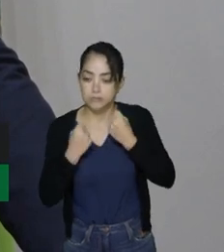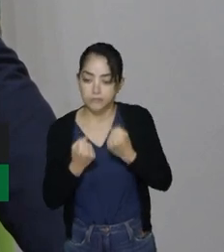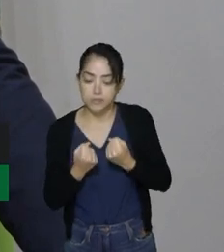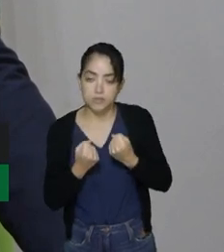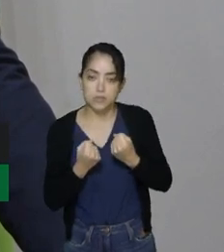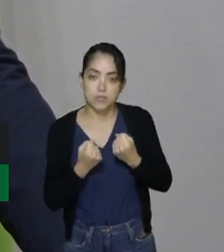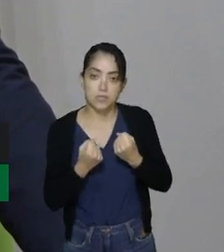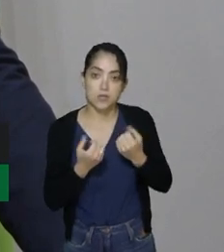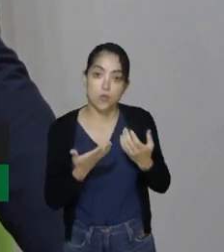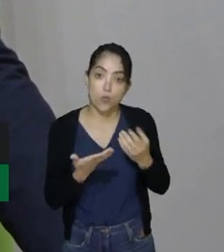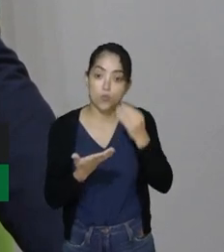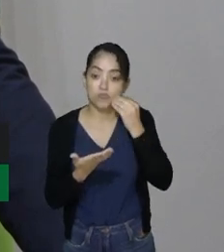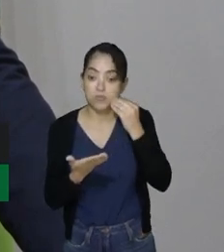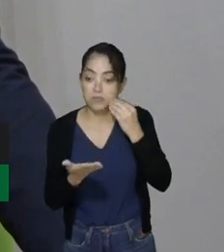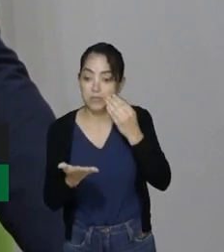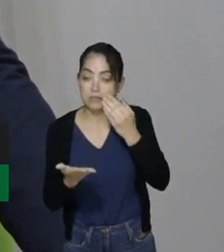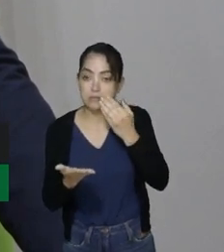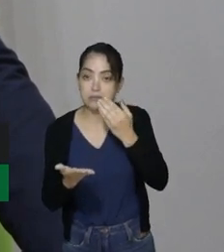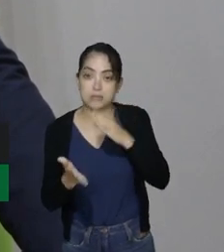as tentasse derrubá-las.